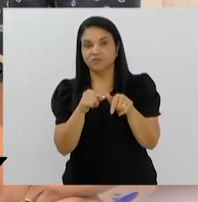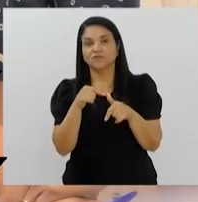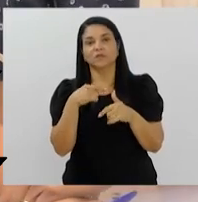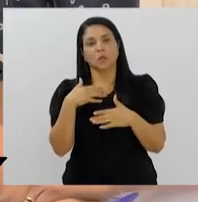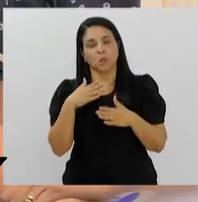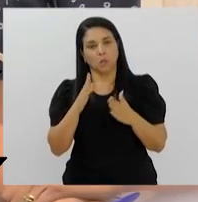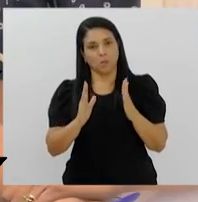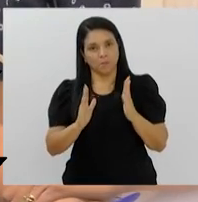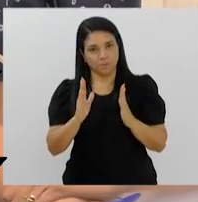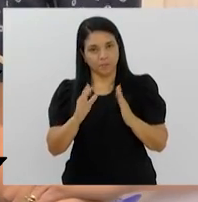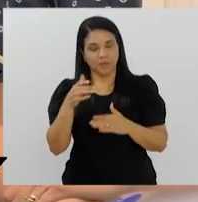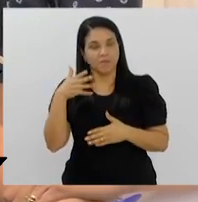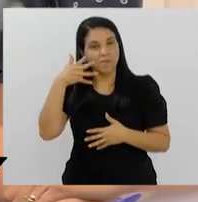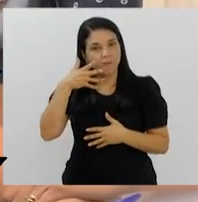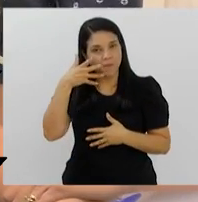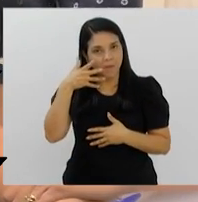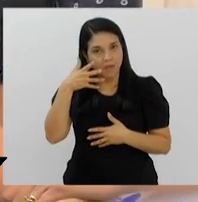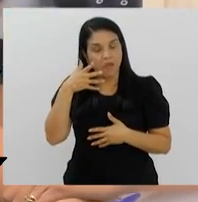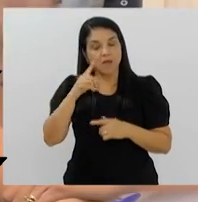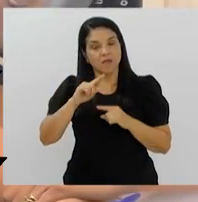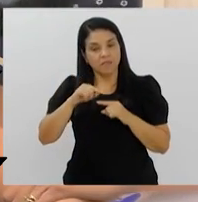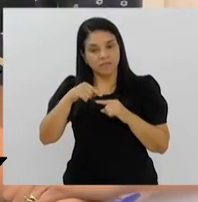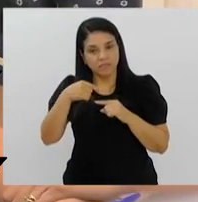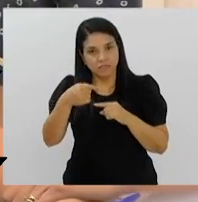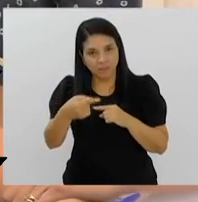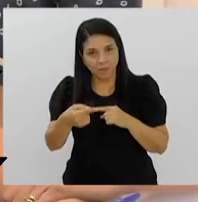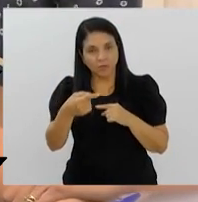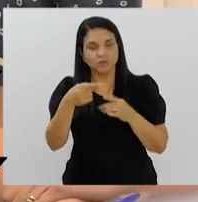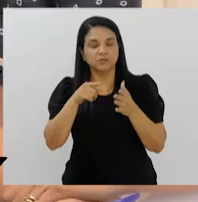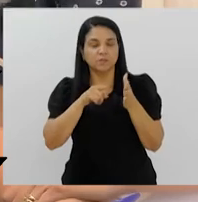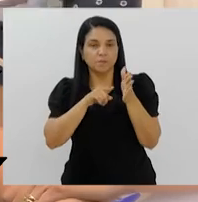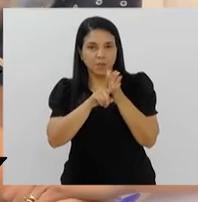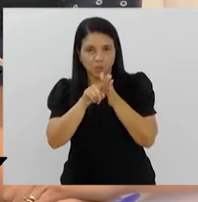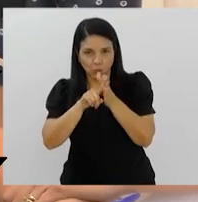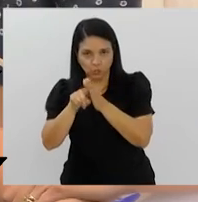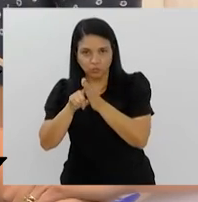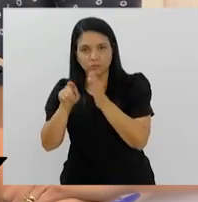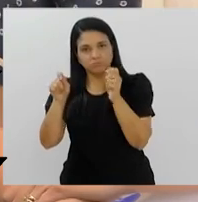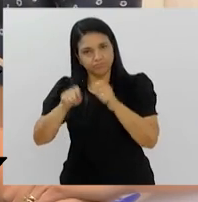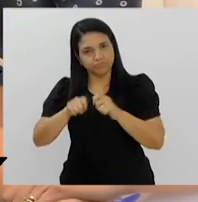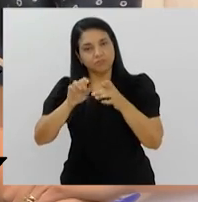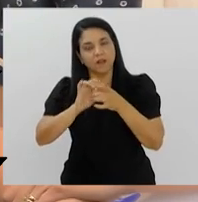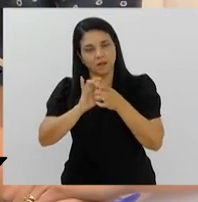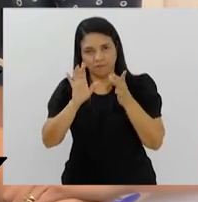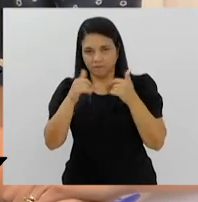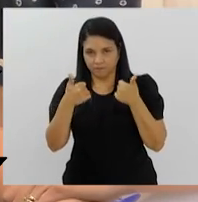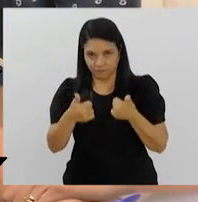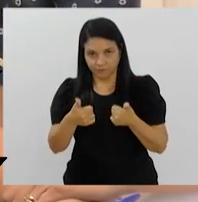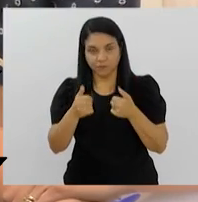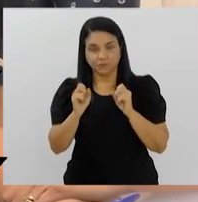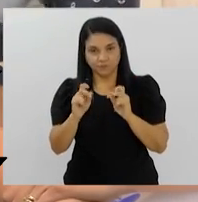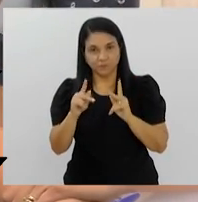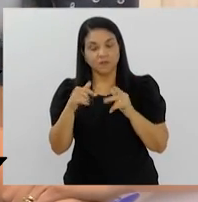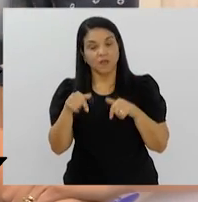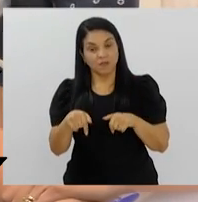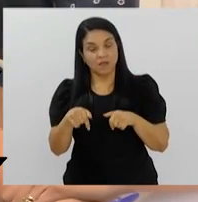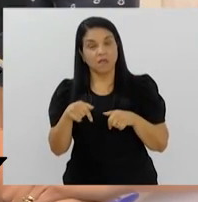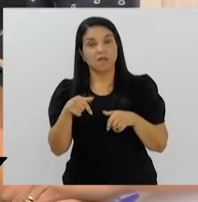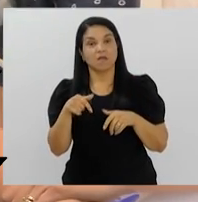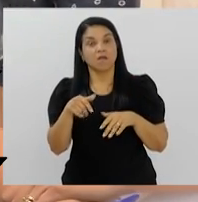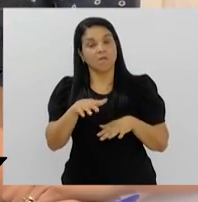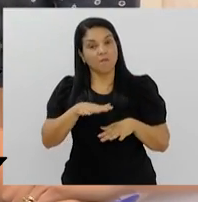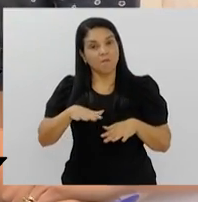eles possam ter um momento de fala e depois nós vamos ter um momento para fazer as perguntas etc tudo como nós estamos fazendo isso aqui é um campo